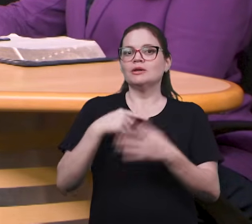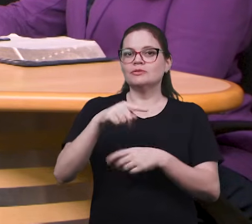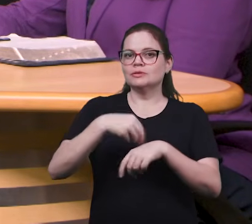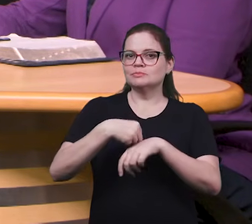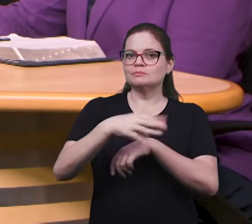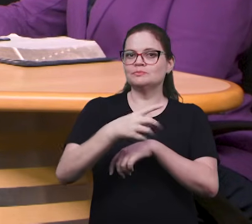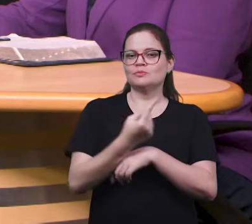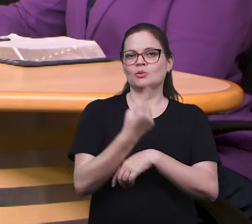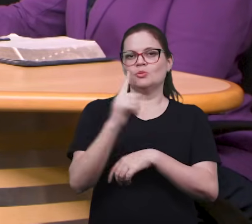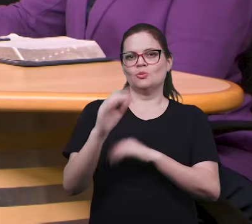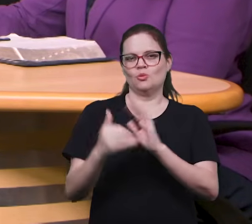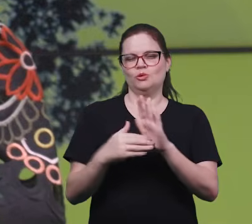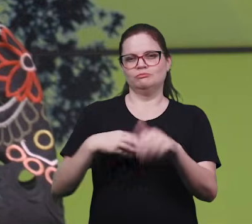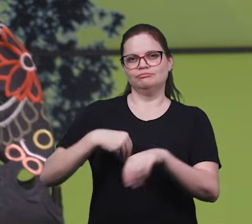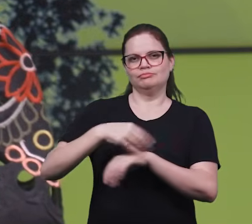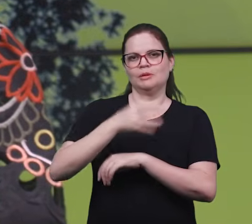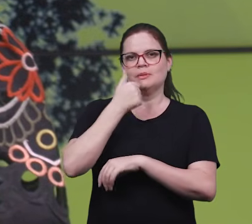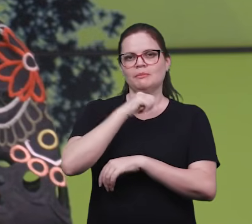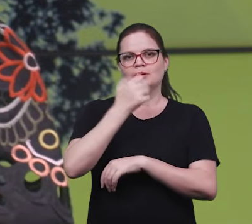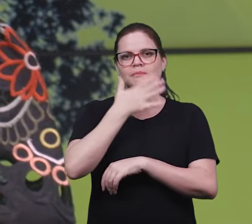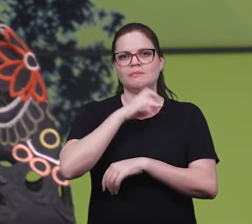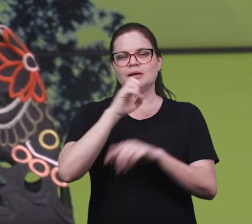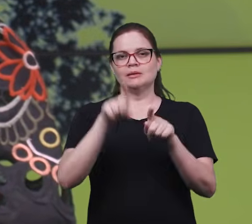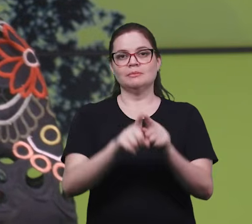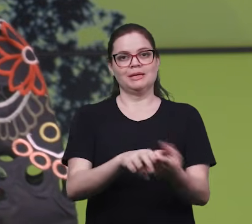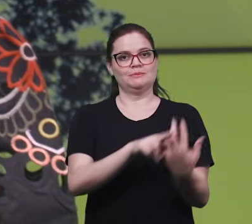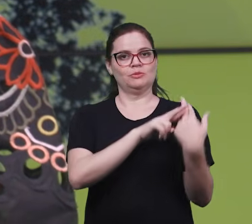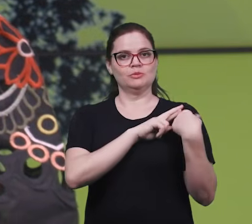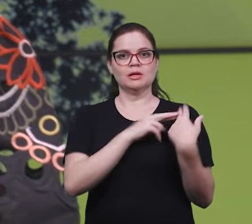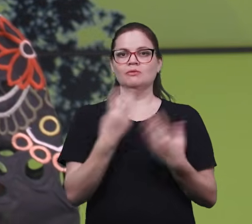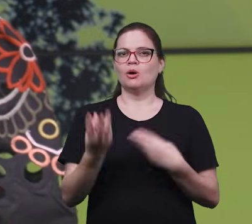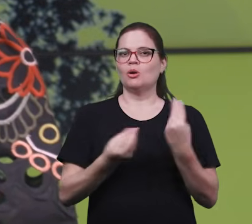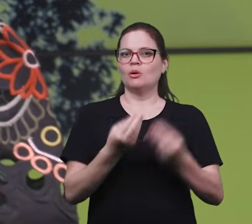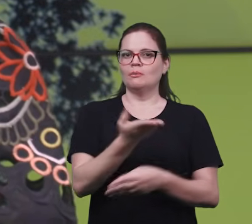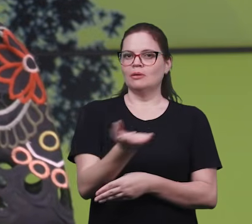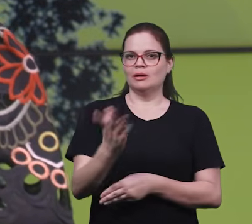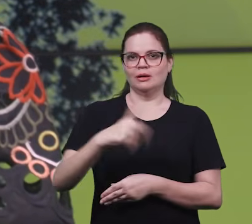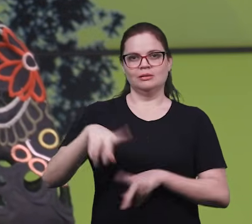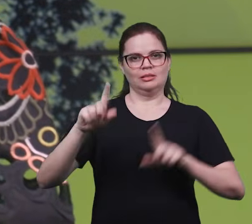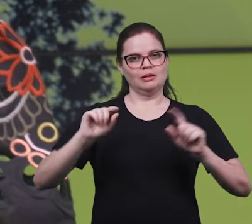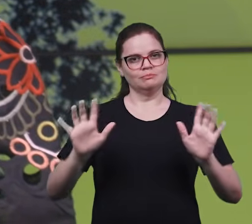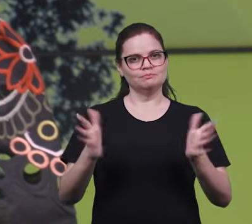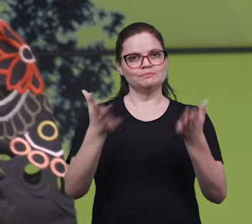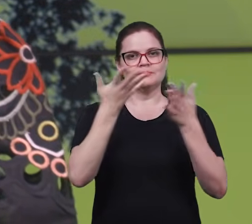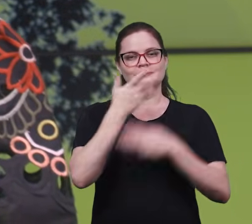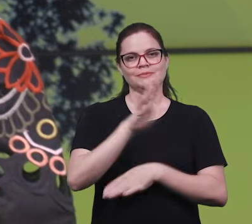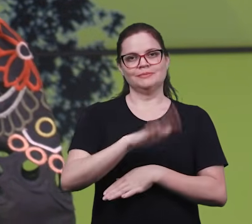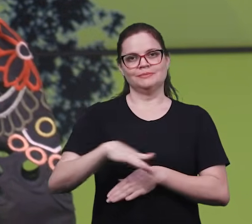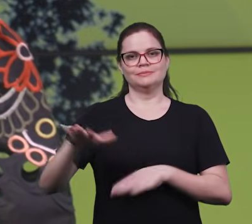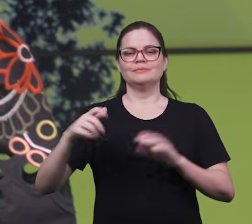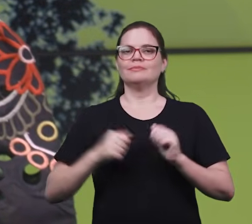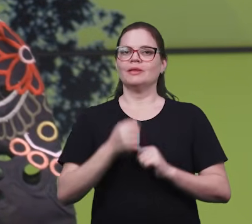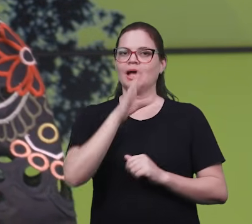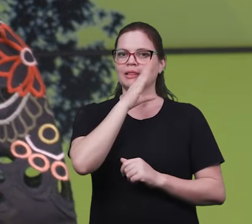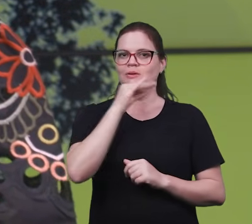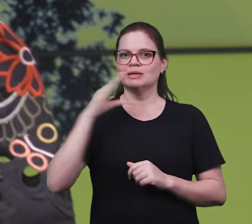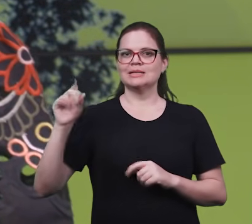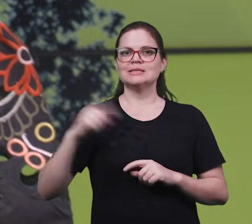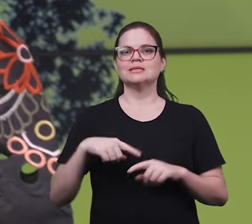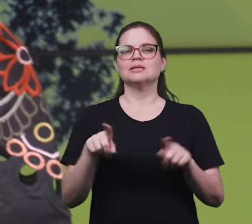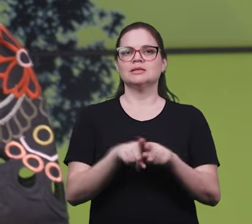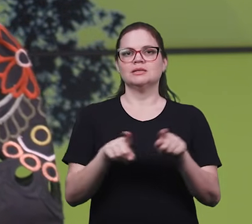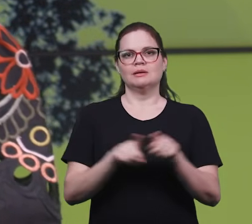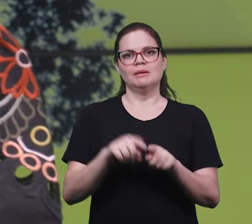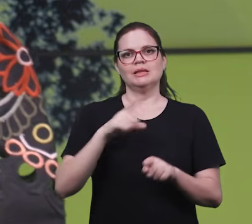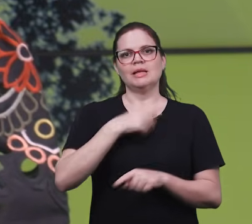um ensino para os pais, para os responsáveis, como que eles podem estimular as nossas crianças e adolescentes a produzirem